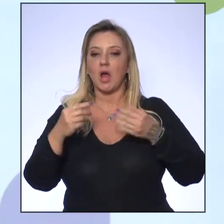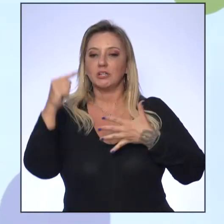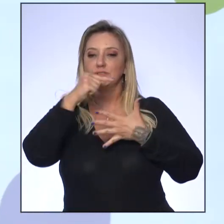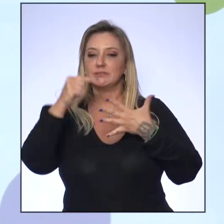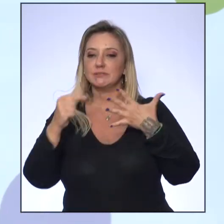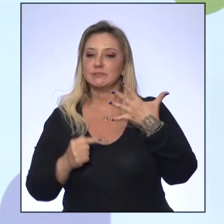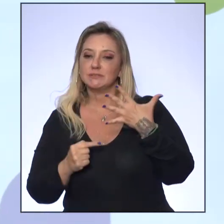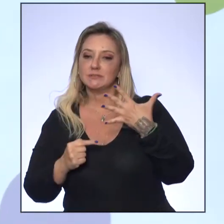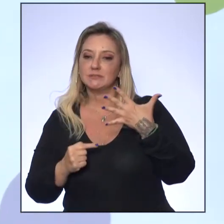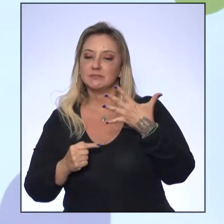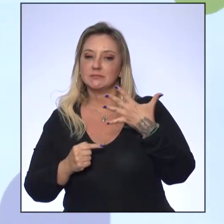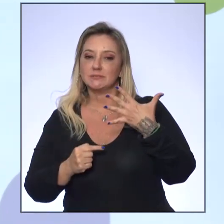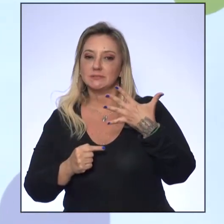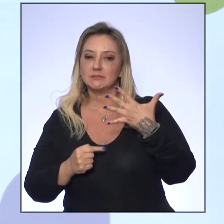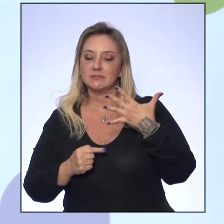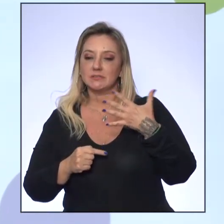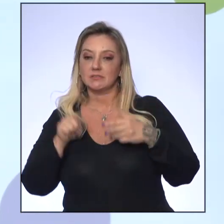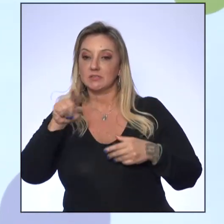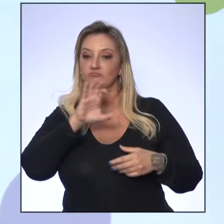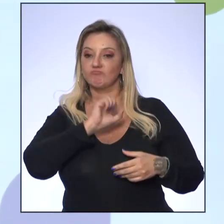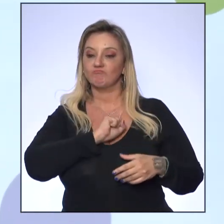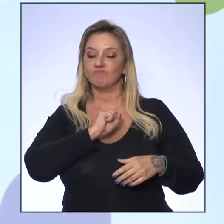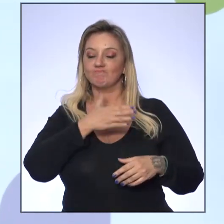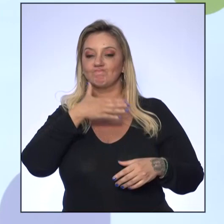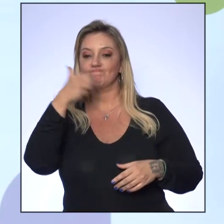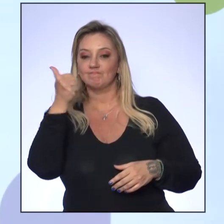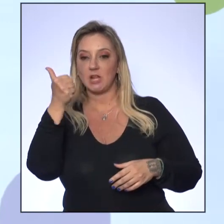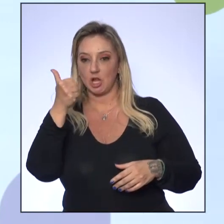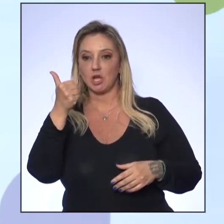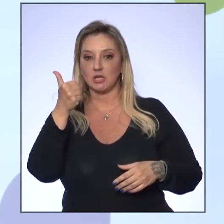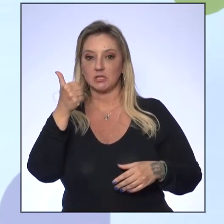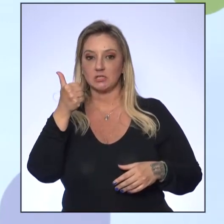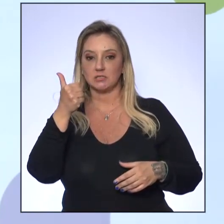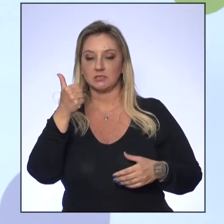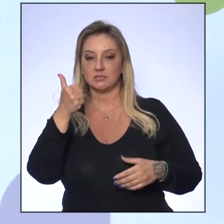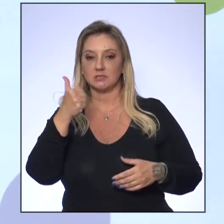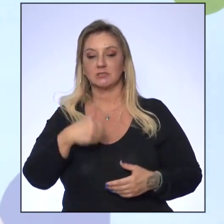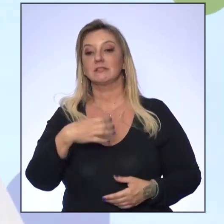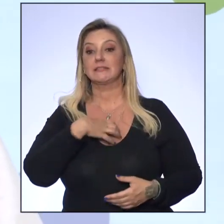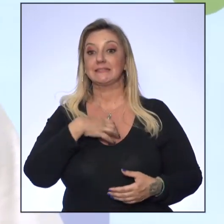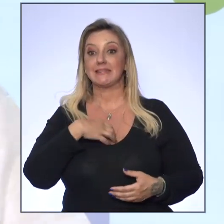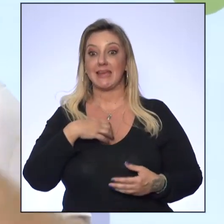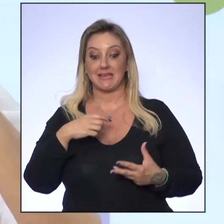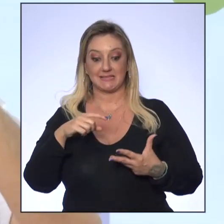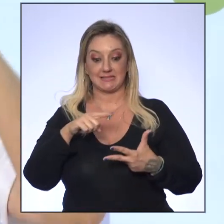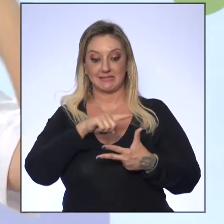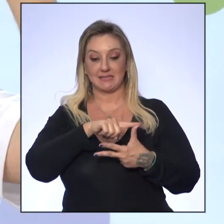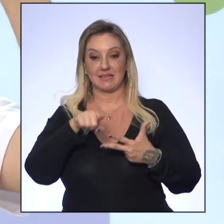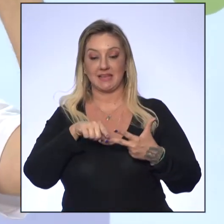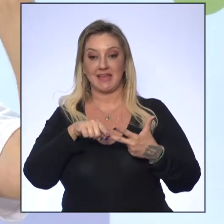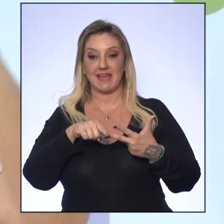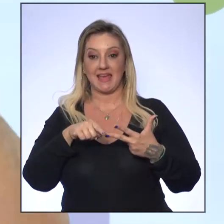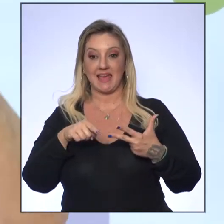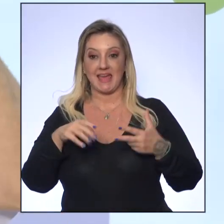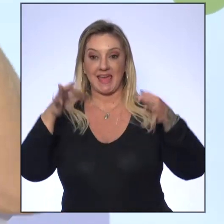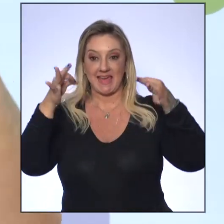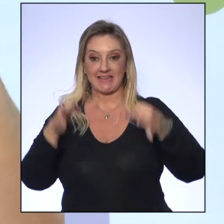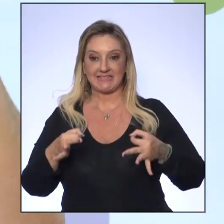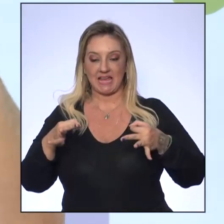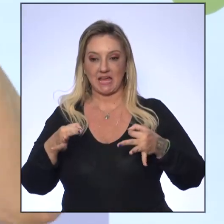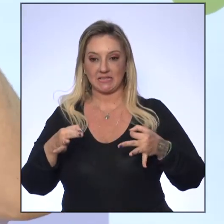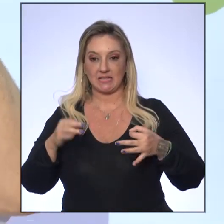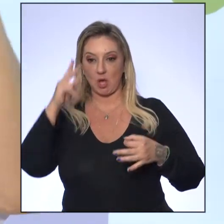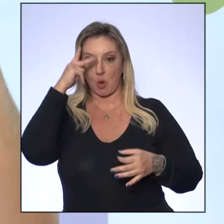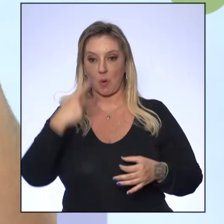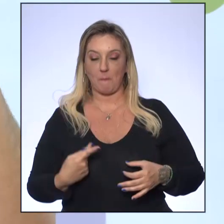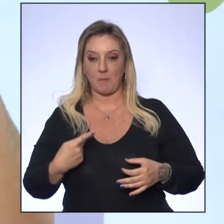em quais matérias ou áreas do conhecimento você está indo melhor. Existem 3 grandes áreas do conhecimento. A área de exatas, a de